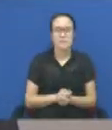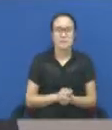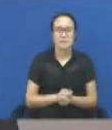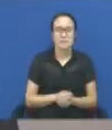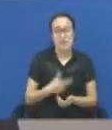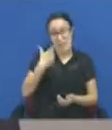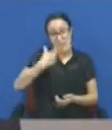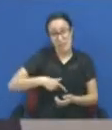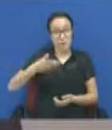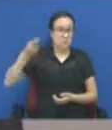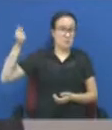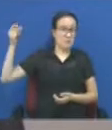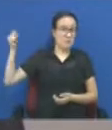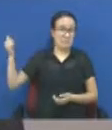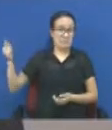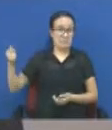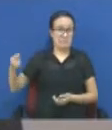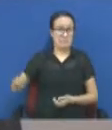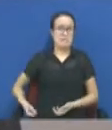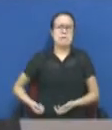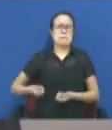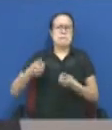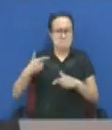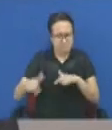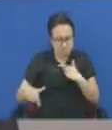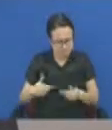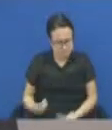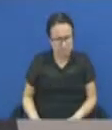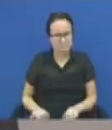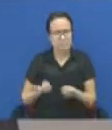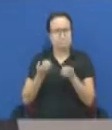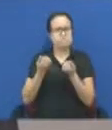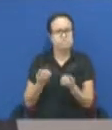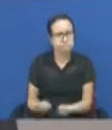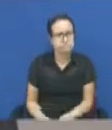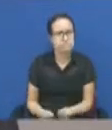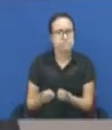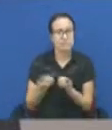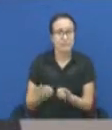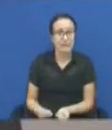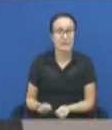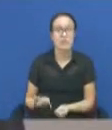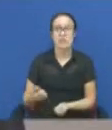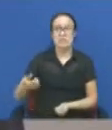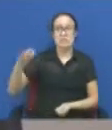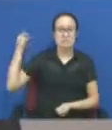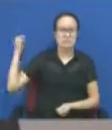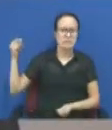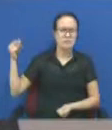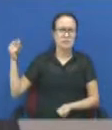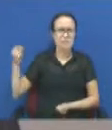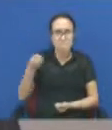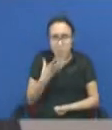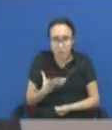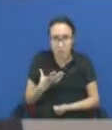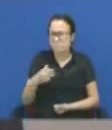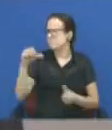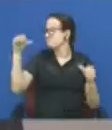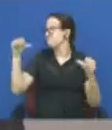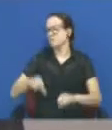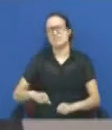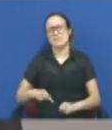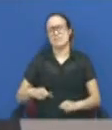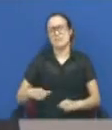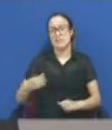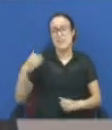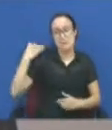E olha que eu não era, sempre fui magrelo, mas carregava. Entendeu? Eu vou dizer que isso é bom? Isso é ruim. Isso me entortou muito,